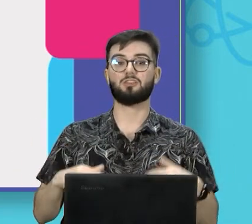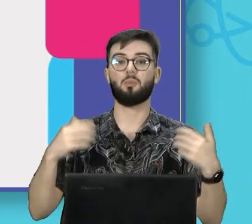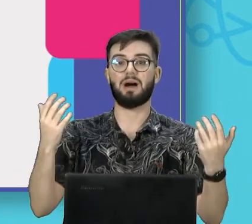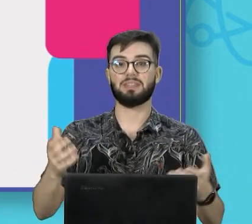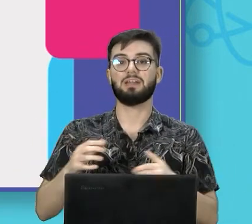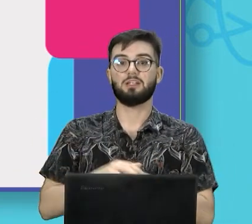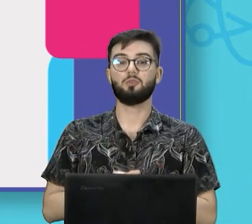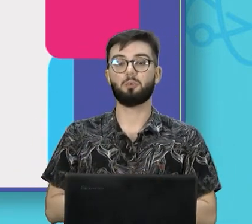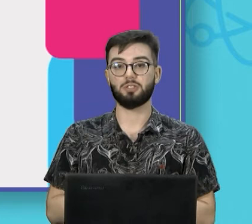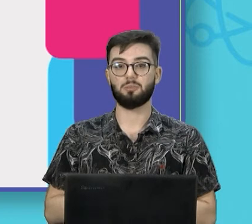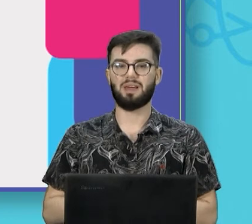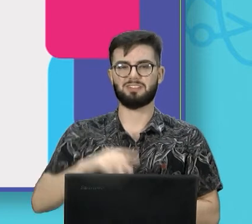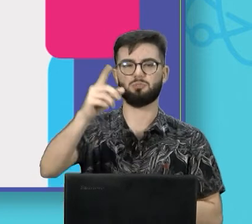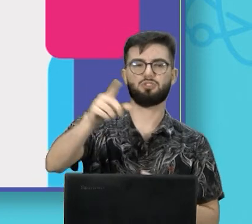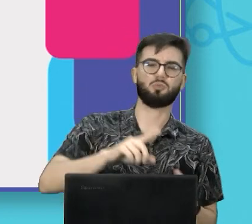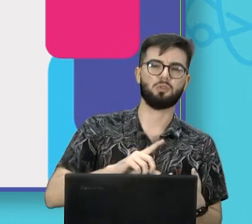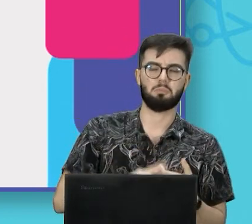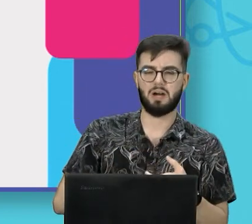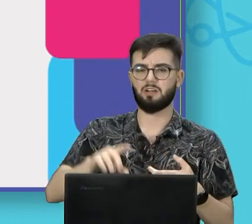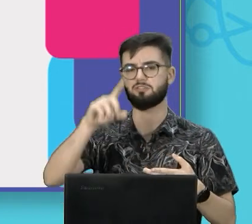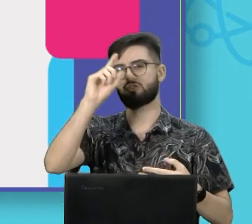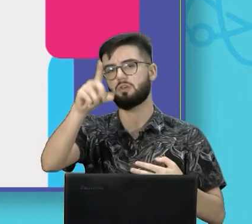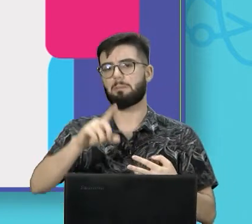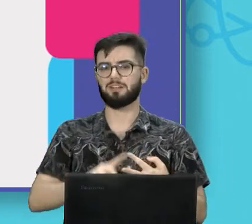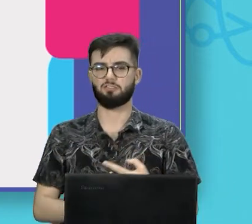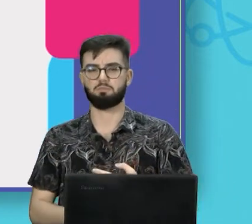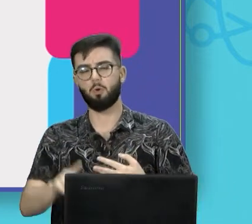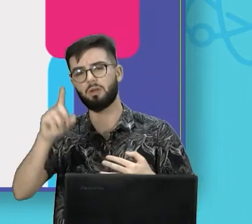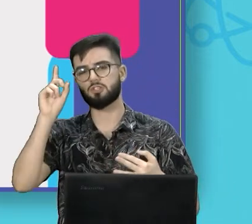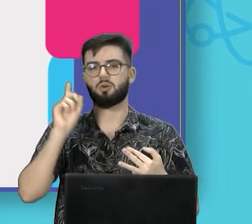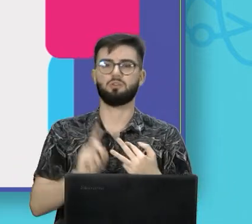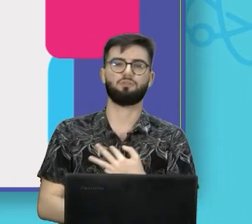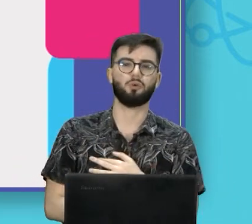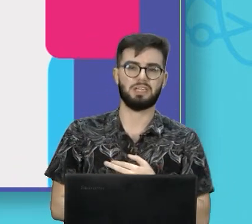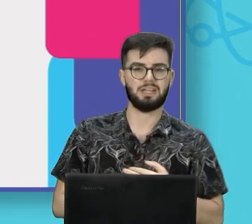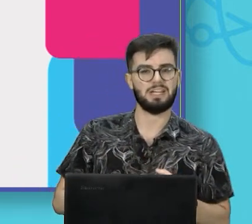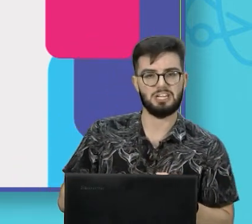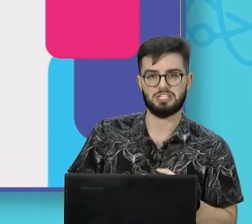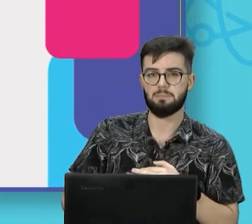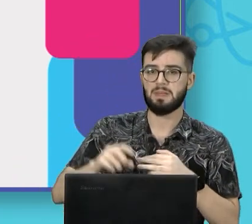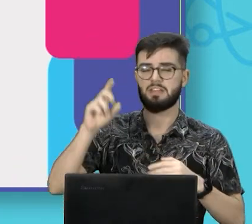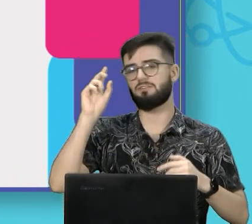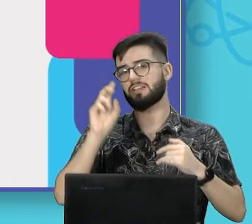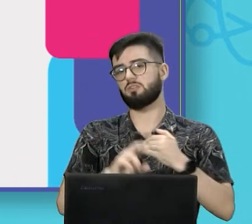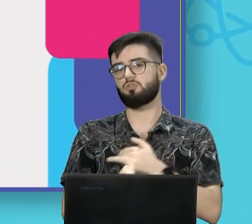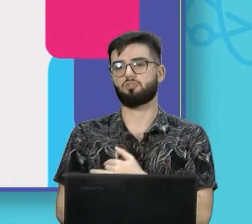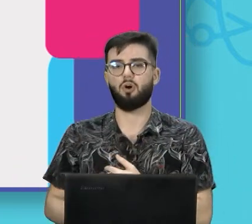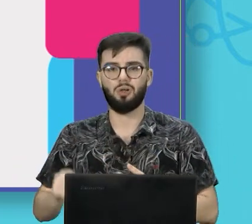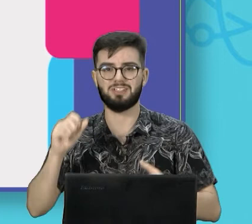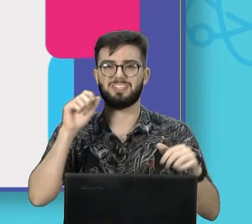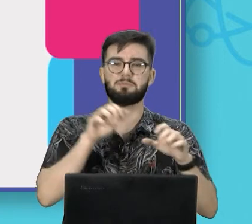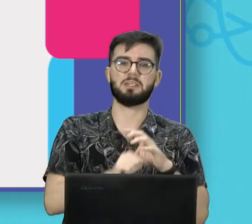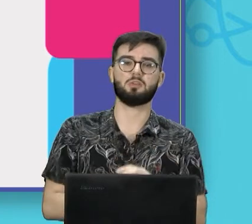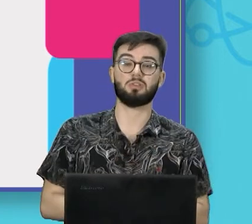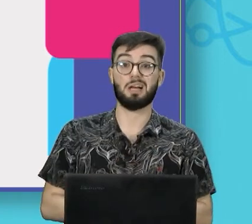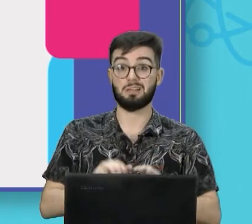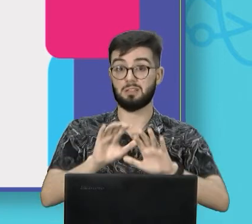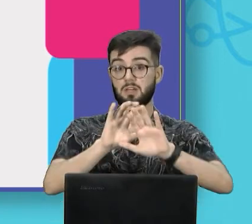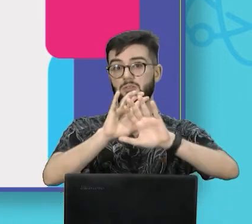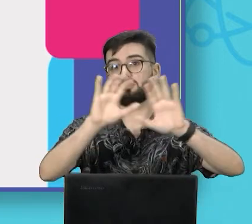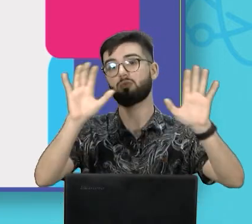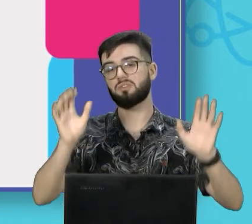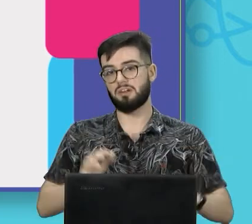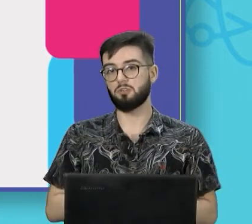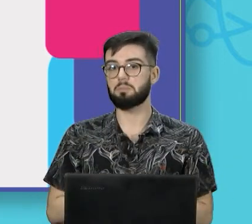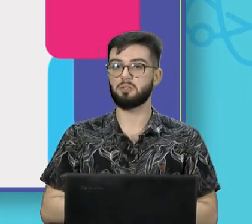arquitetar a tomada do Poder no Brasil destruindo bancos estão em repartições públicas tocando fogo em igreja invadindo escolas respeitando